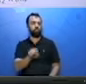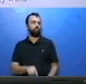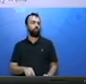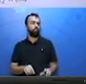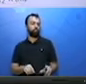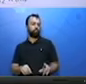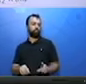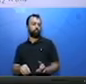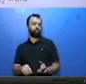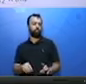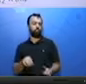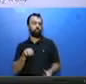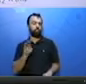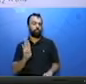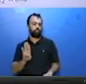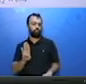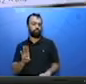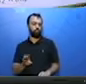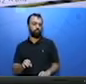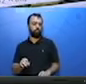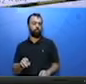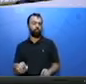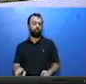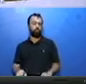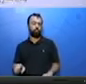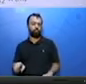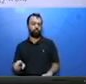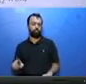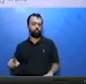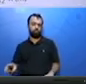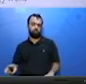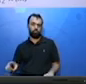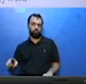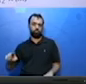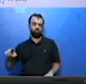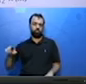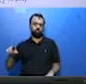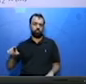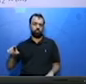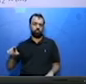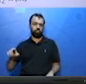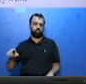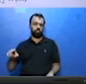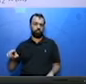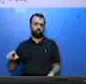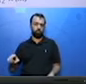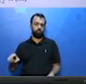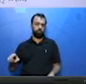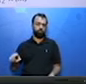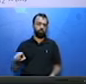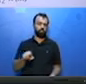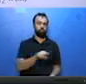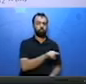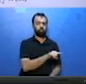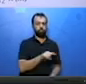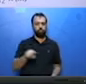x e 1 no y. Então, ó, 32 no x aqui, sobe 1 no y, é o ponto